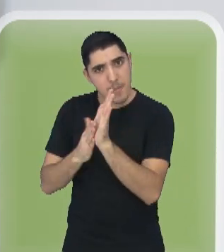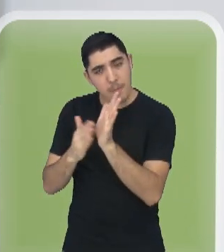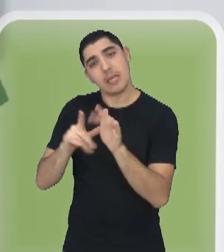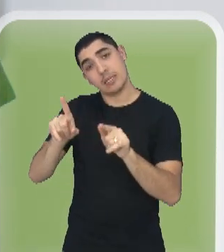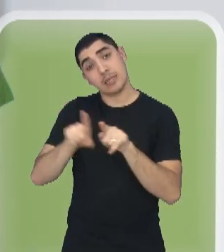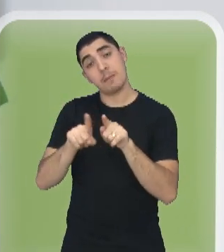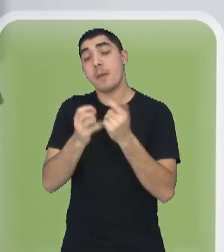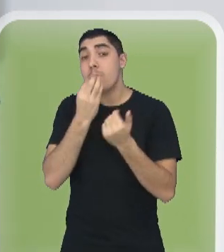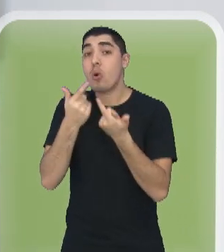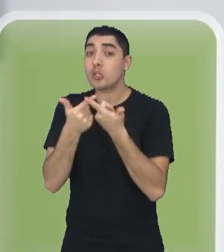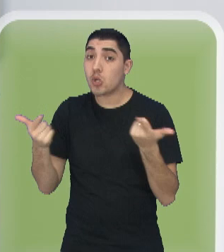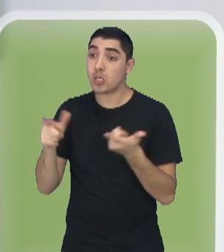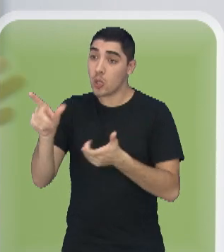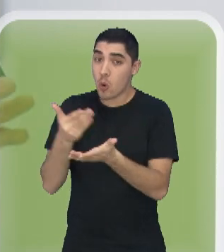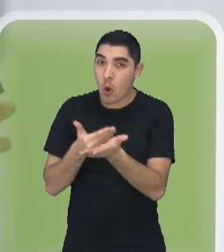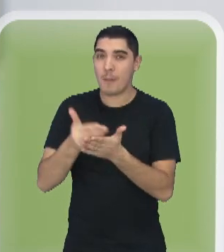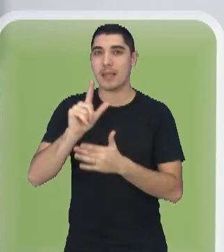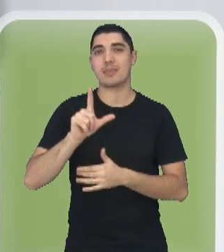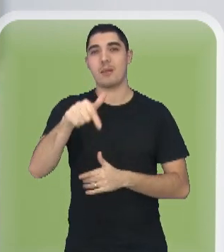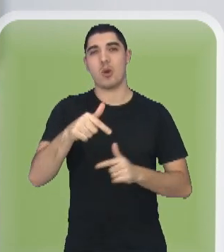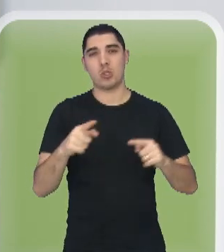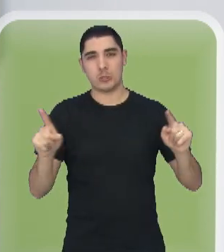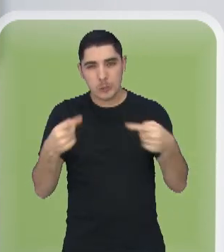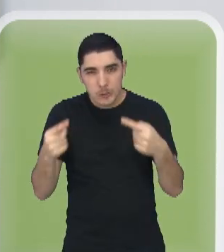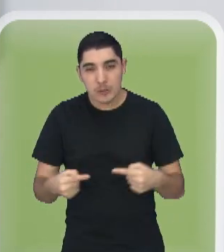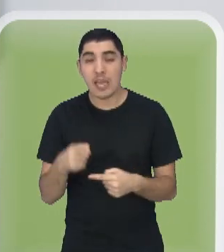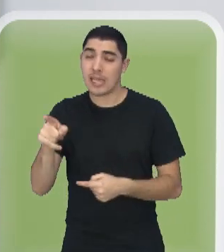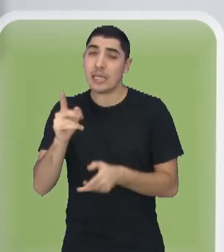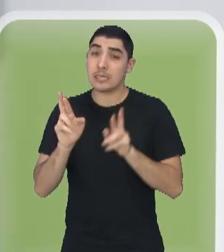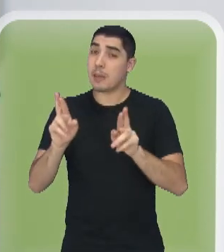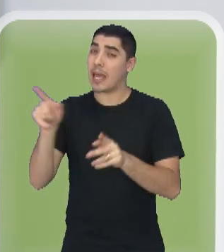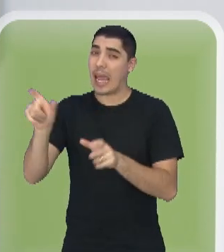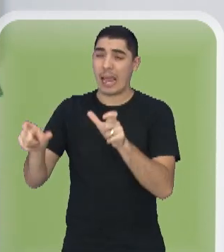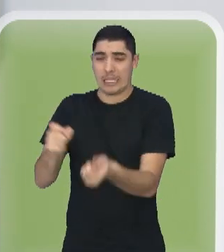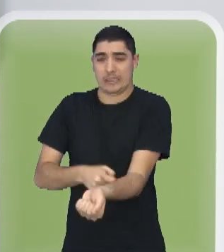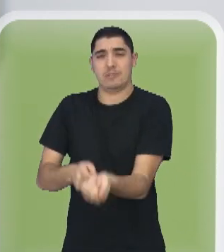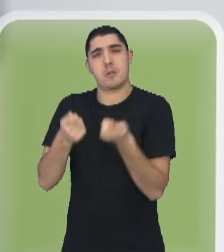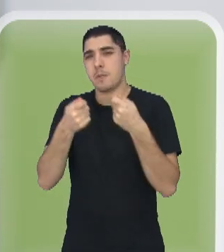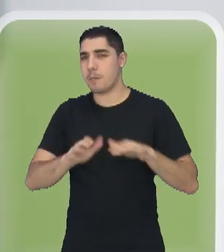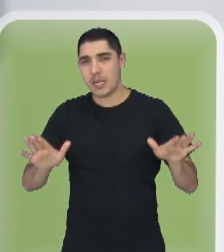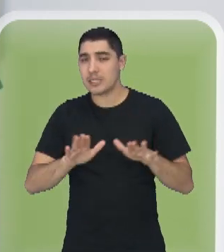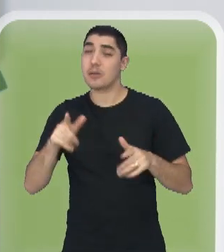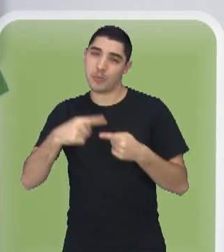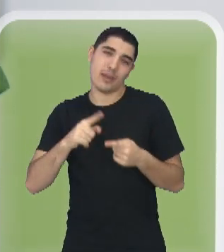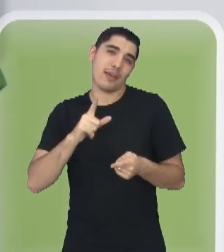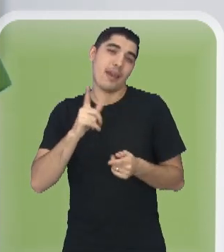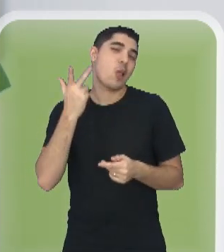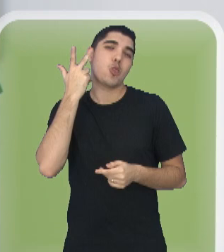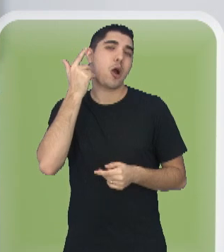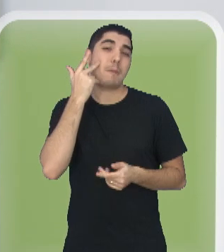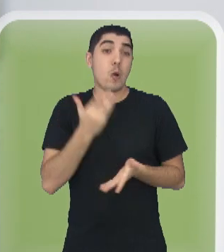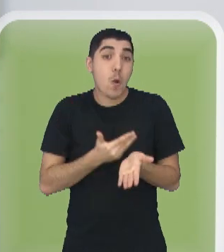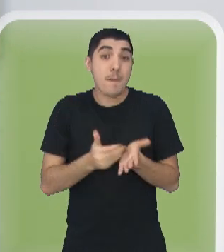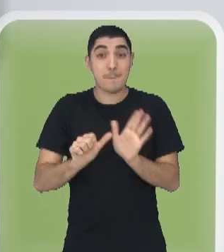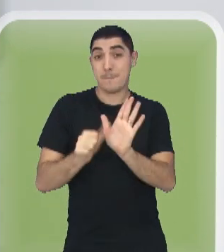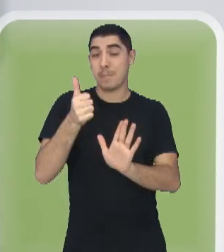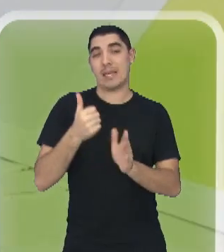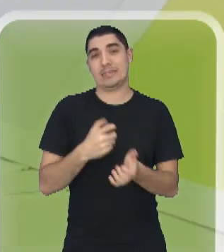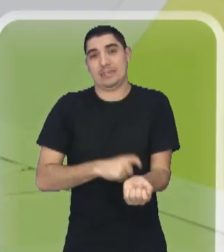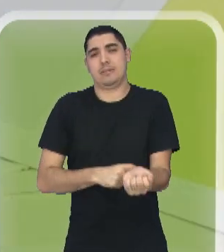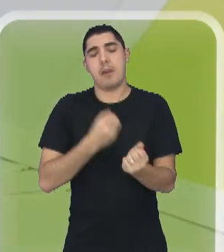quando jogarem, né, entrarem em quadra. Que não entrem tão nervosas também, por ser estreia, acaba tendo nervosismo também, mas que tenham um bom